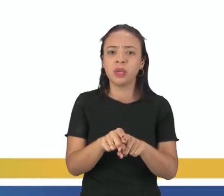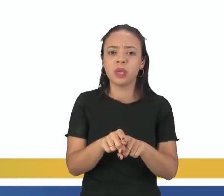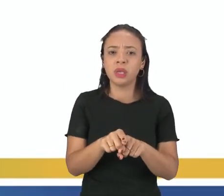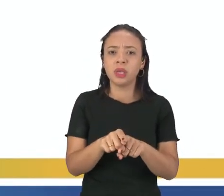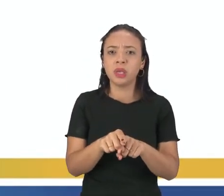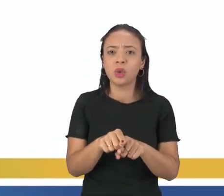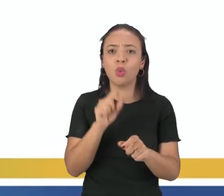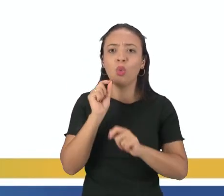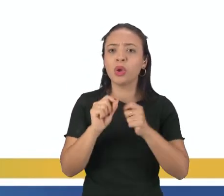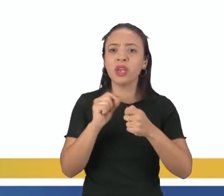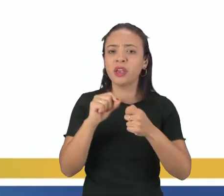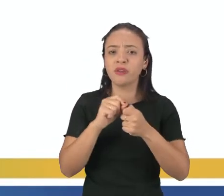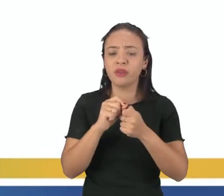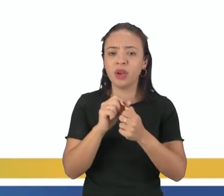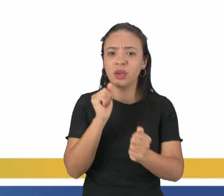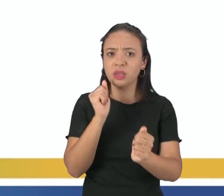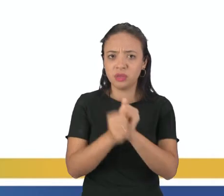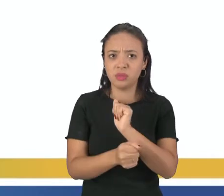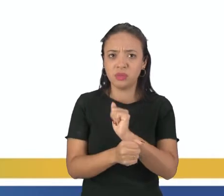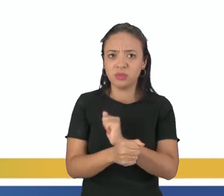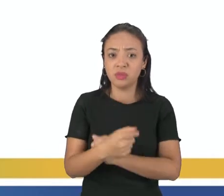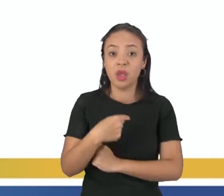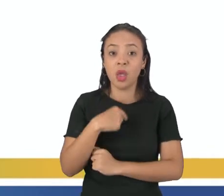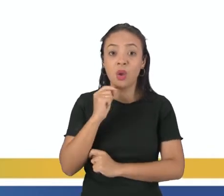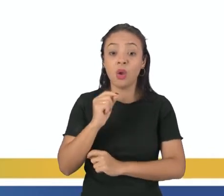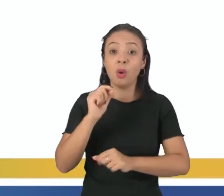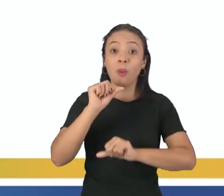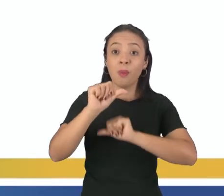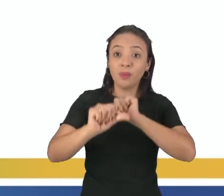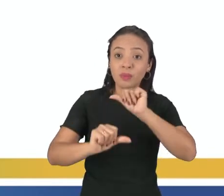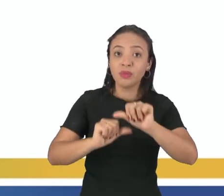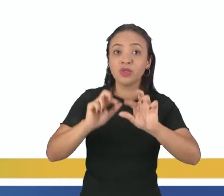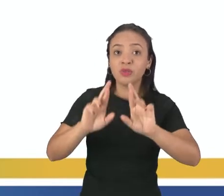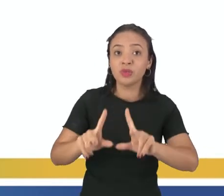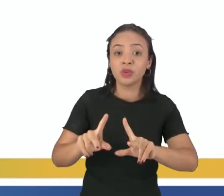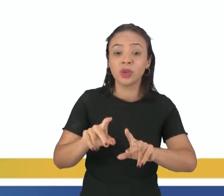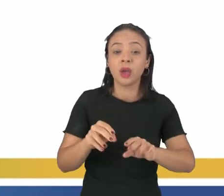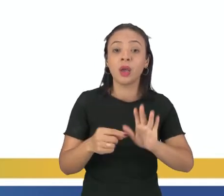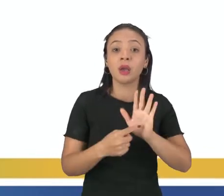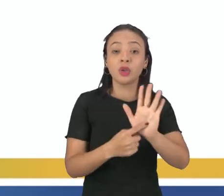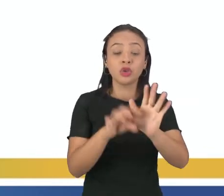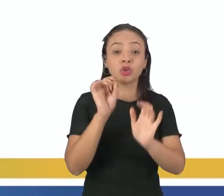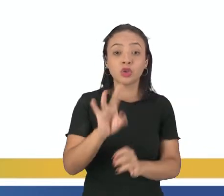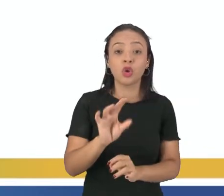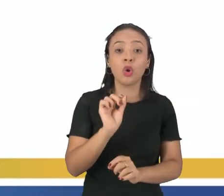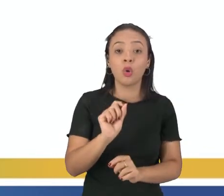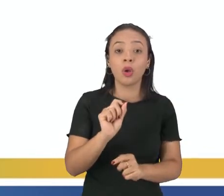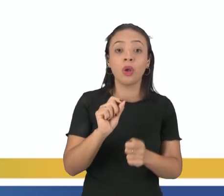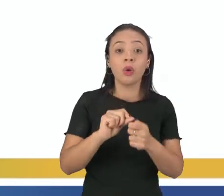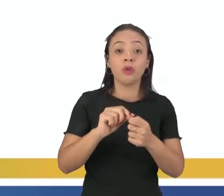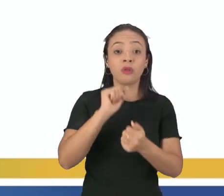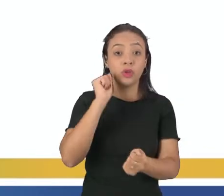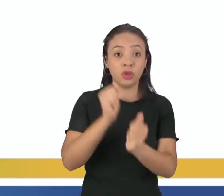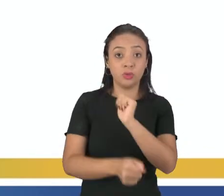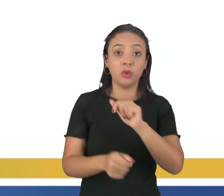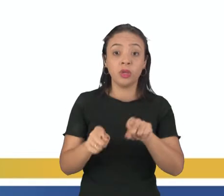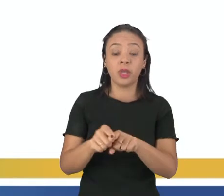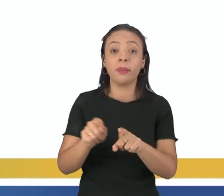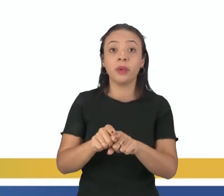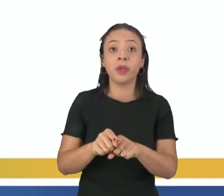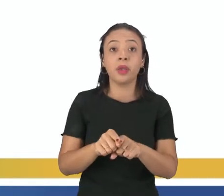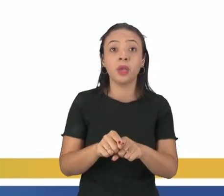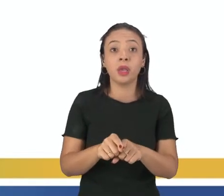aluno pratica, eu vou fazer o contrário. Eu vou colocar somente a atividade e o número de alunos, ou seja, a